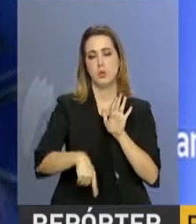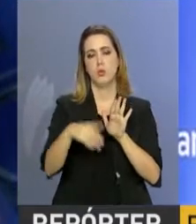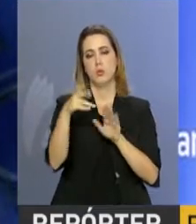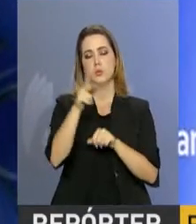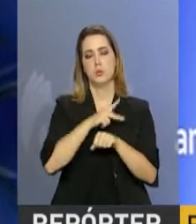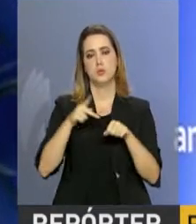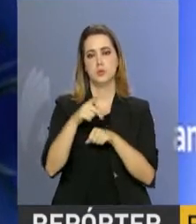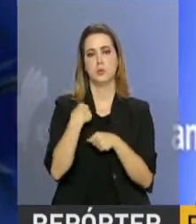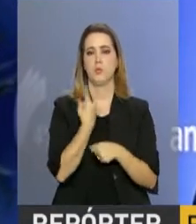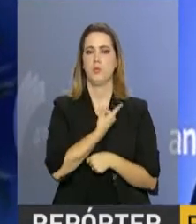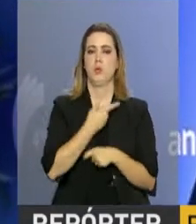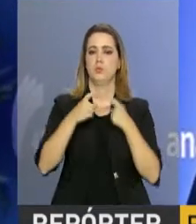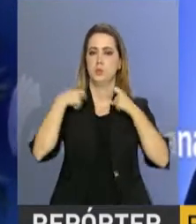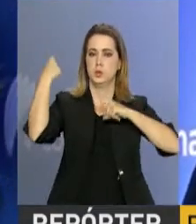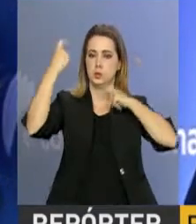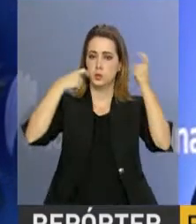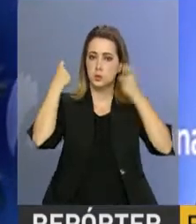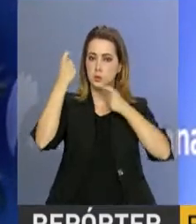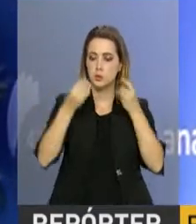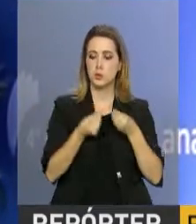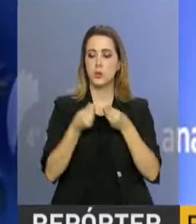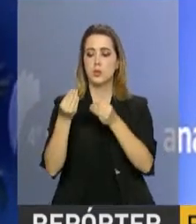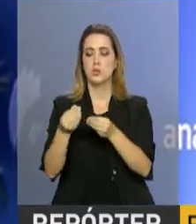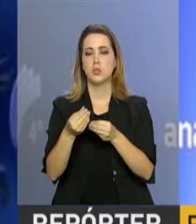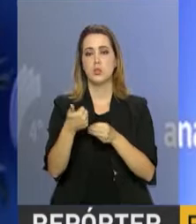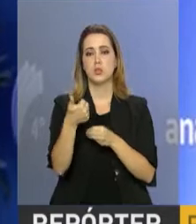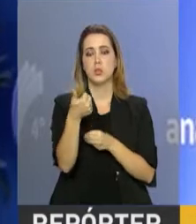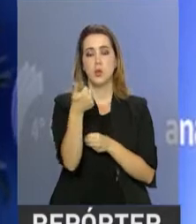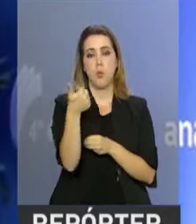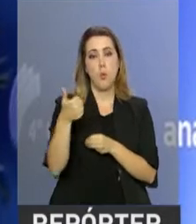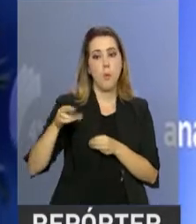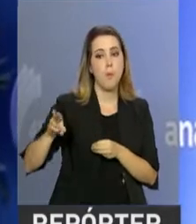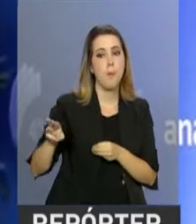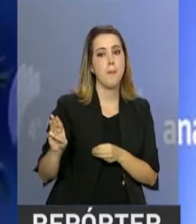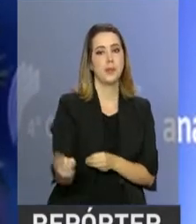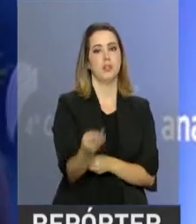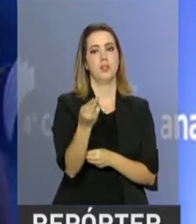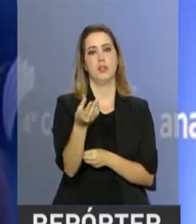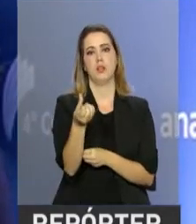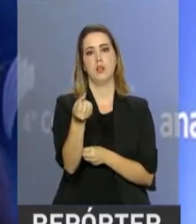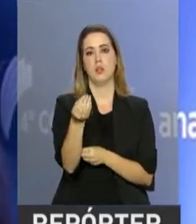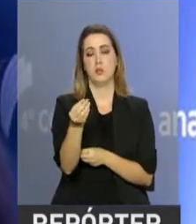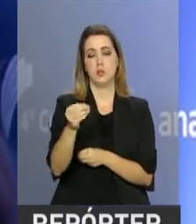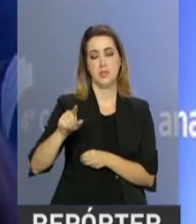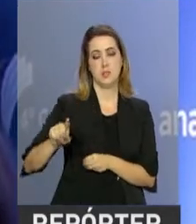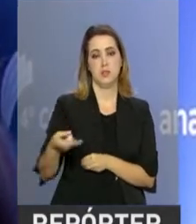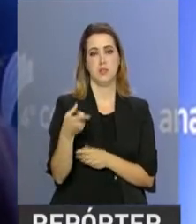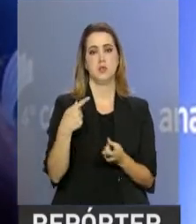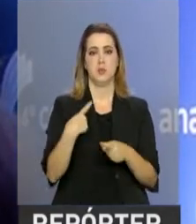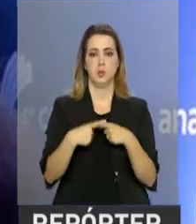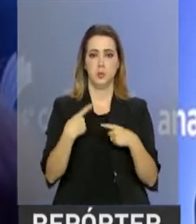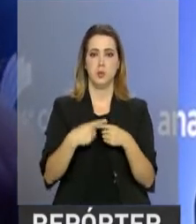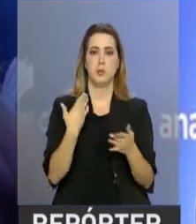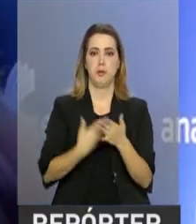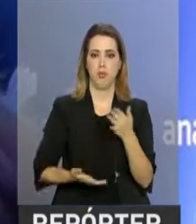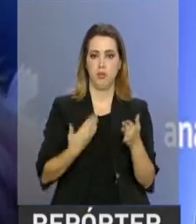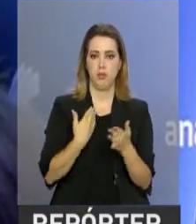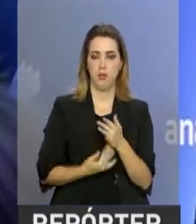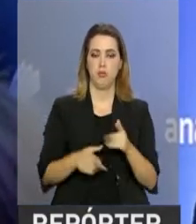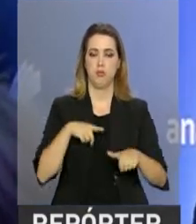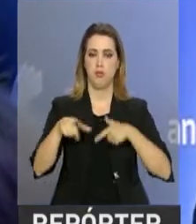preocupação que nós temos em dar aquele 1 milhão e 600 mil brasileiros que tinham plano de saúde e perderam, a maioria porque perderam o seu